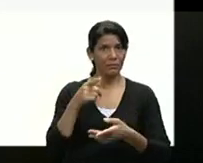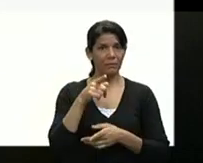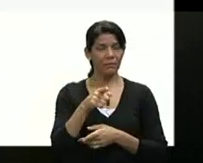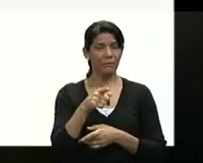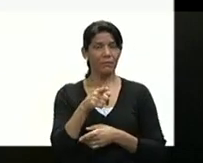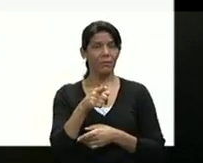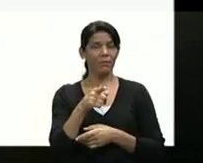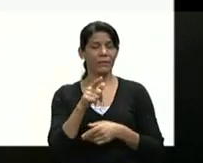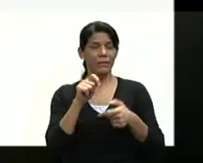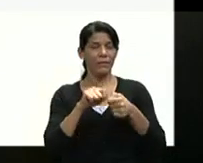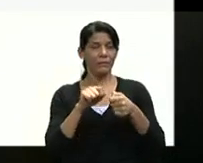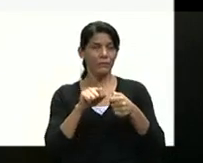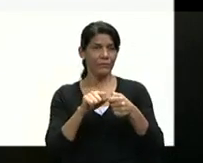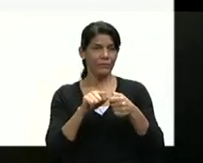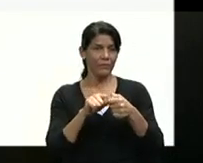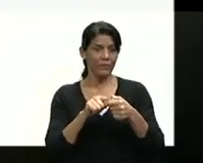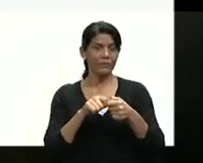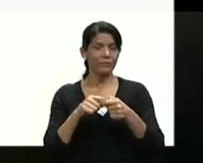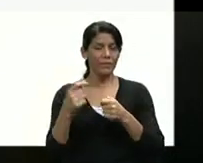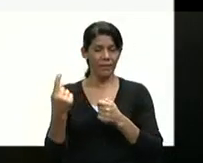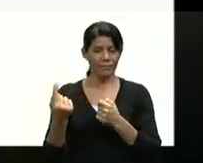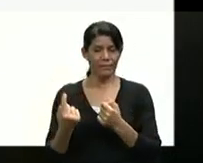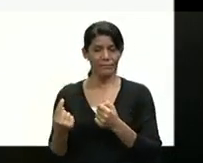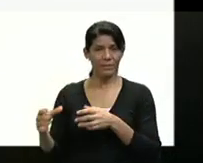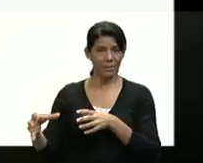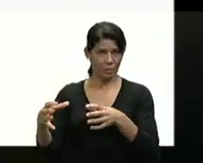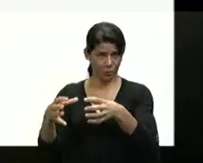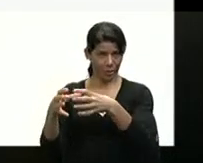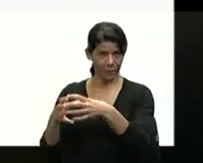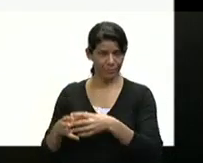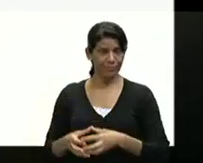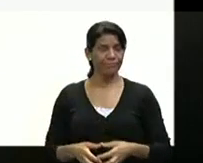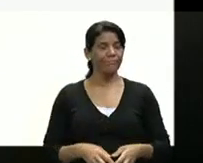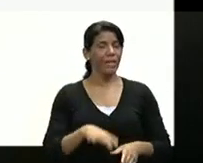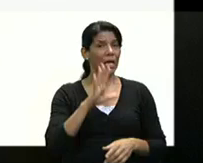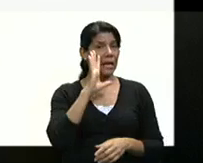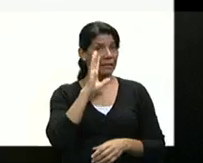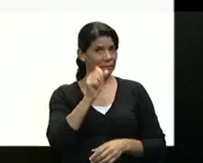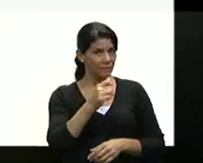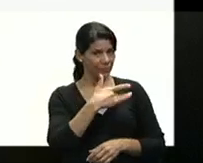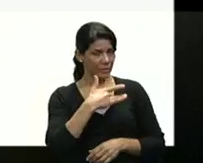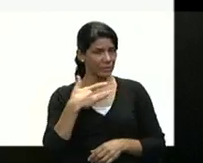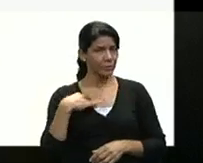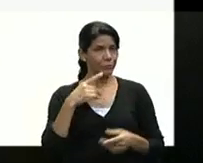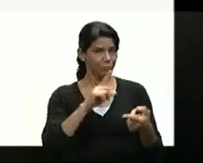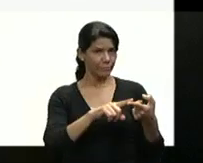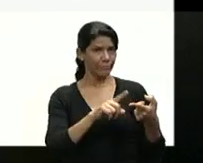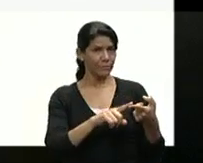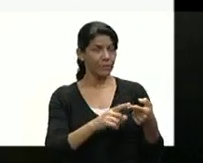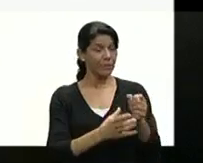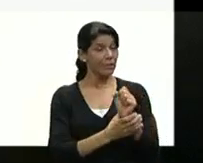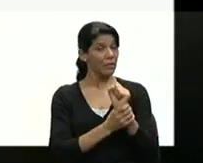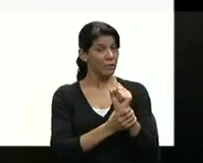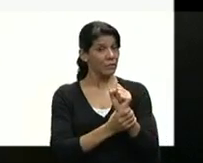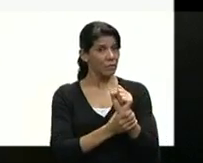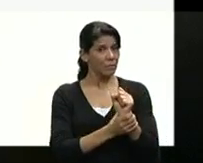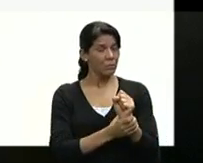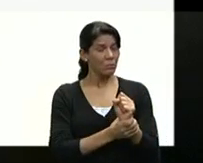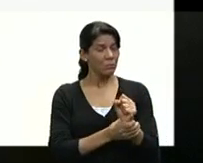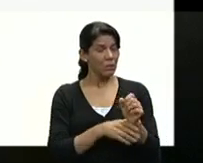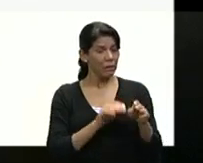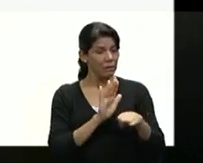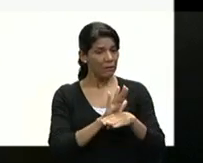ele é feito de forma regionalizada. A atenção primária à saúde garante também uma atenção